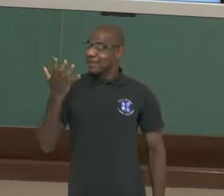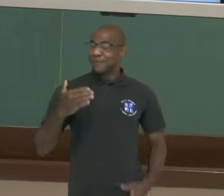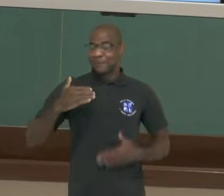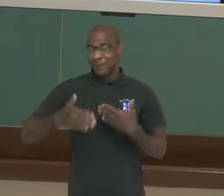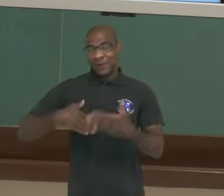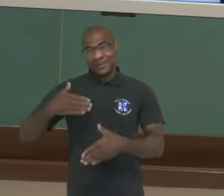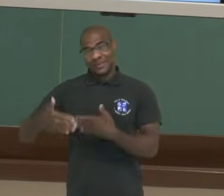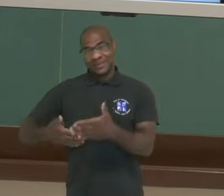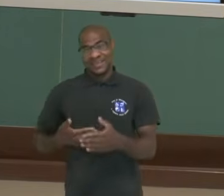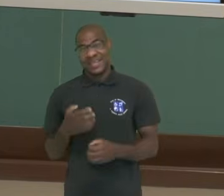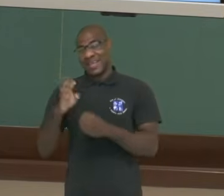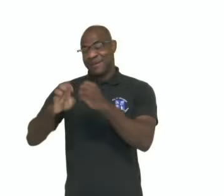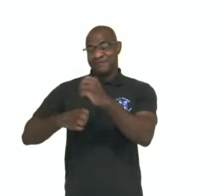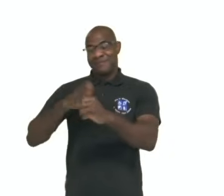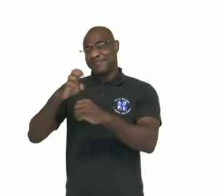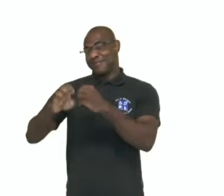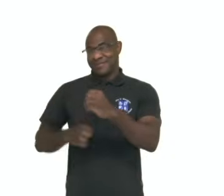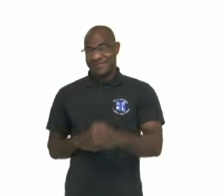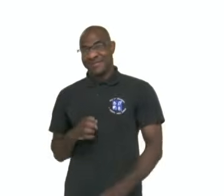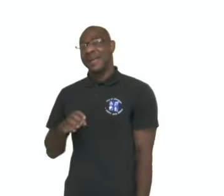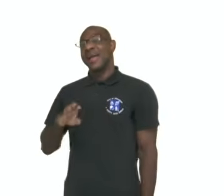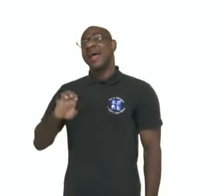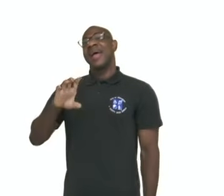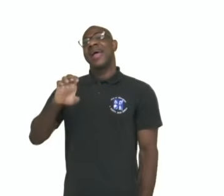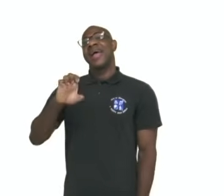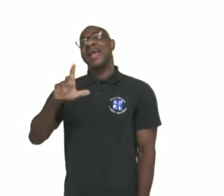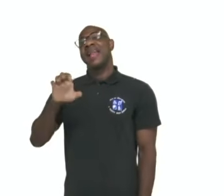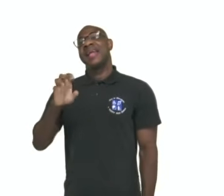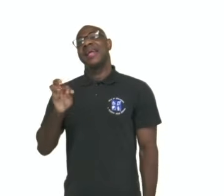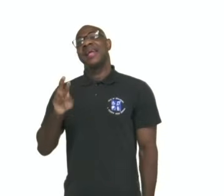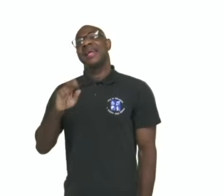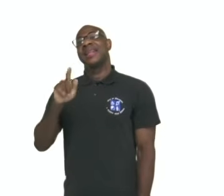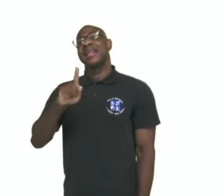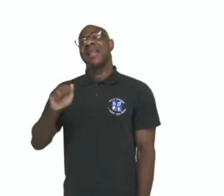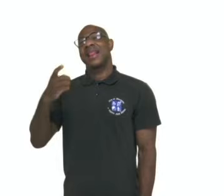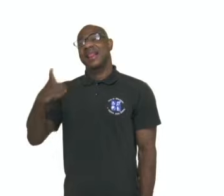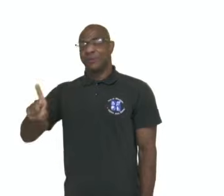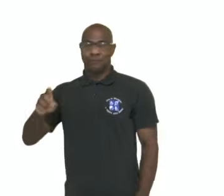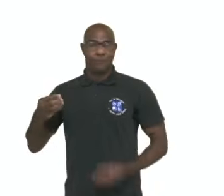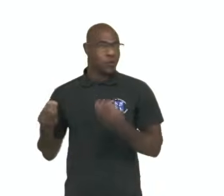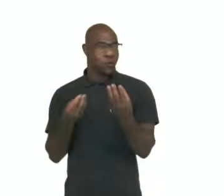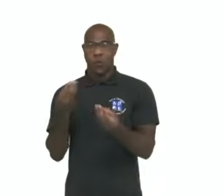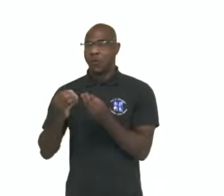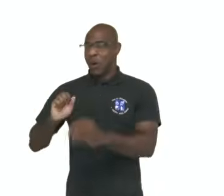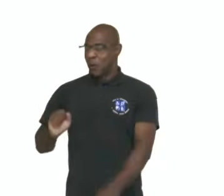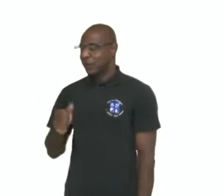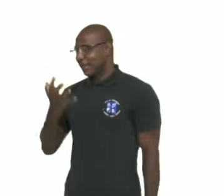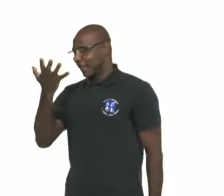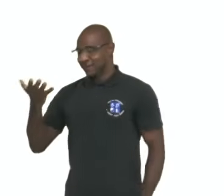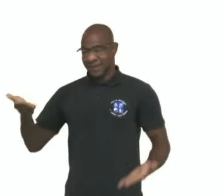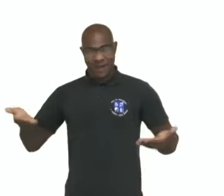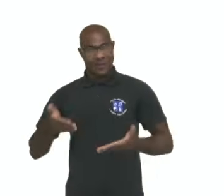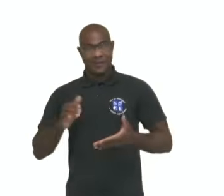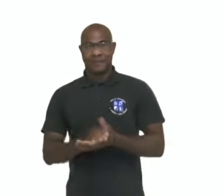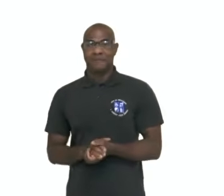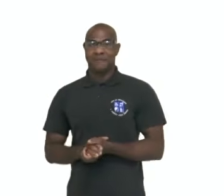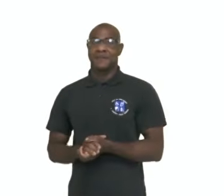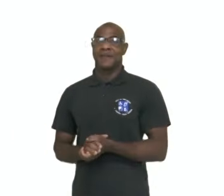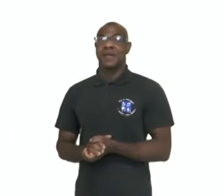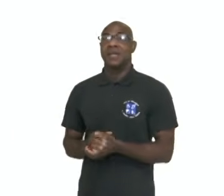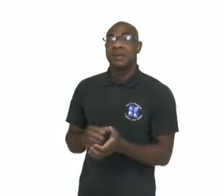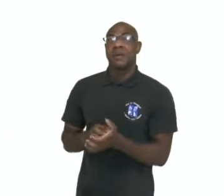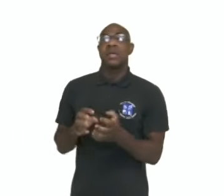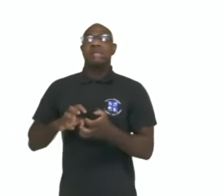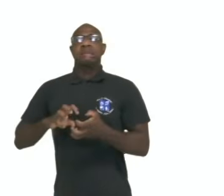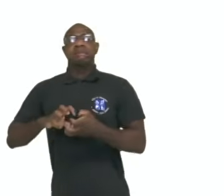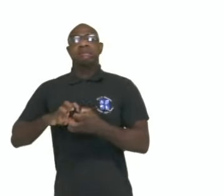de eletrização? Vamos falar primeiro dessa maneira aqui, desse modo que ocorre por